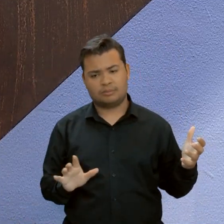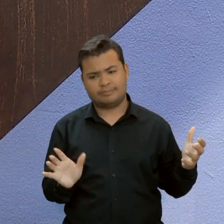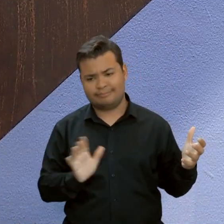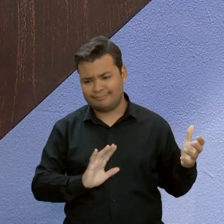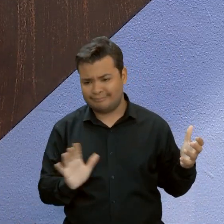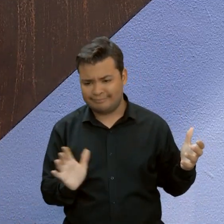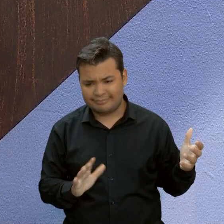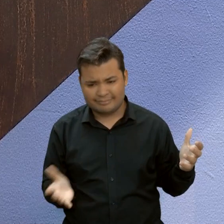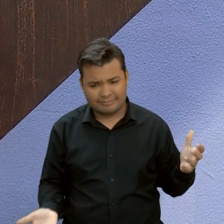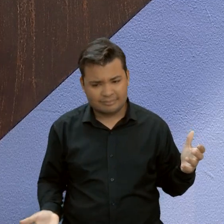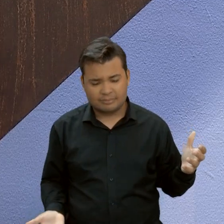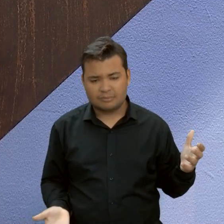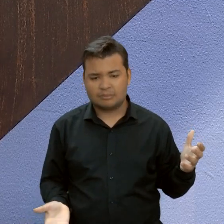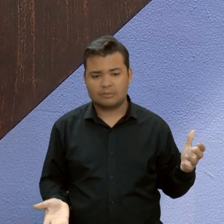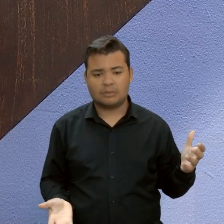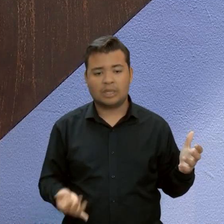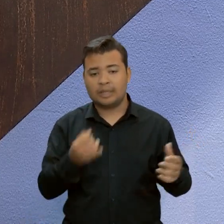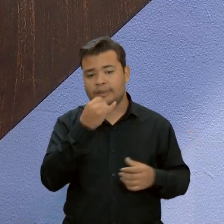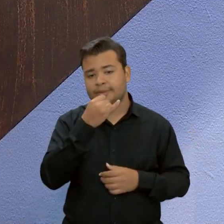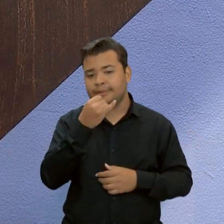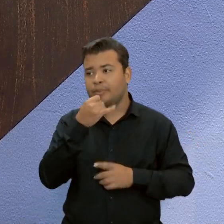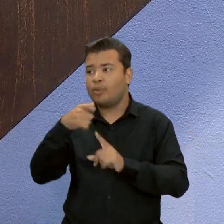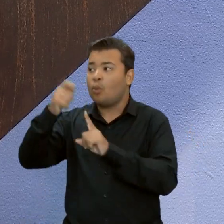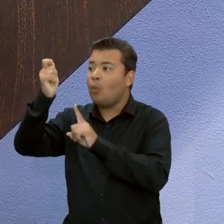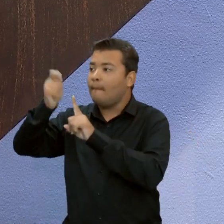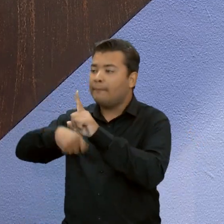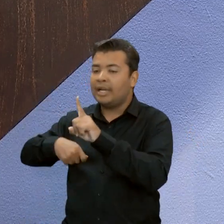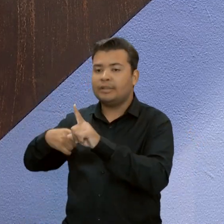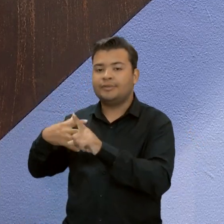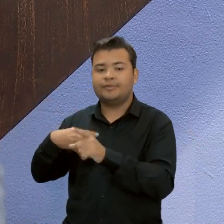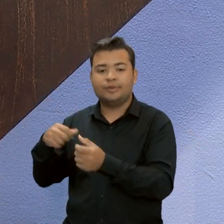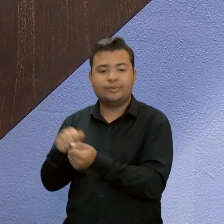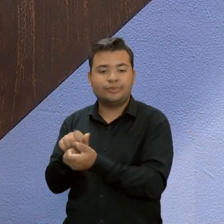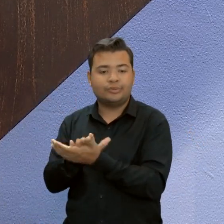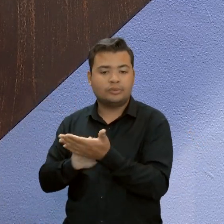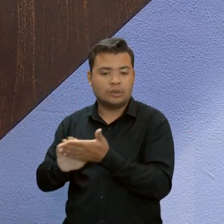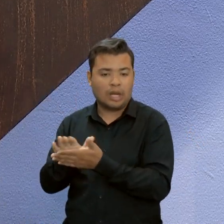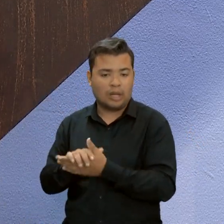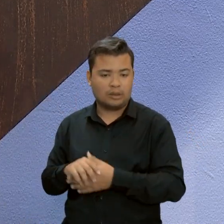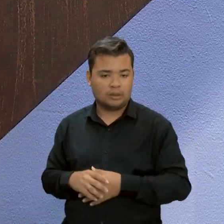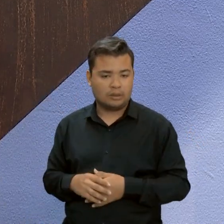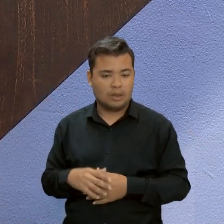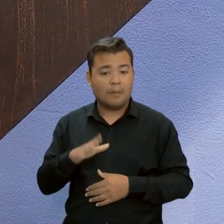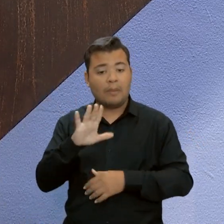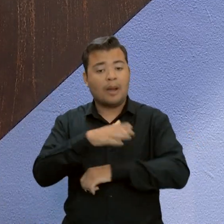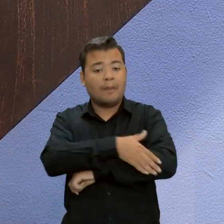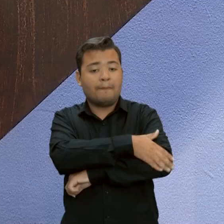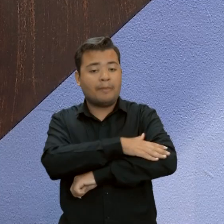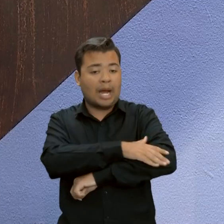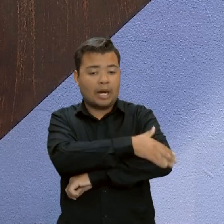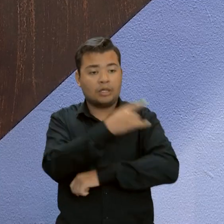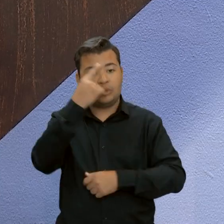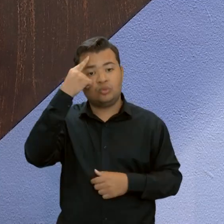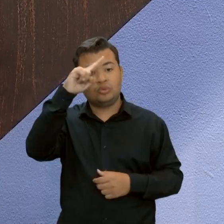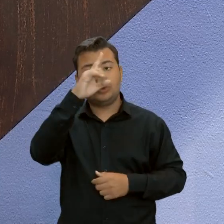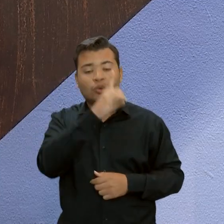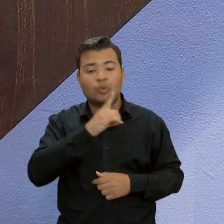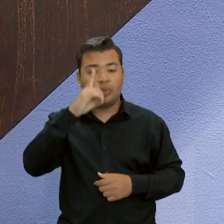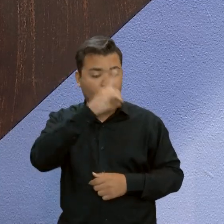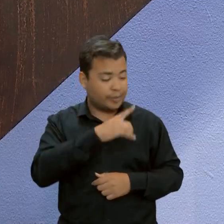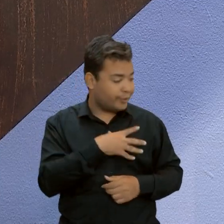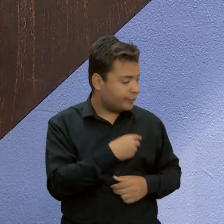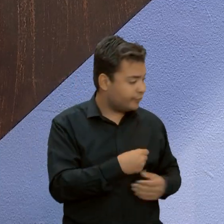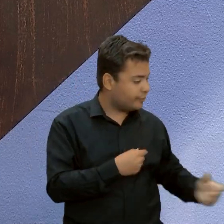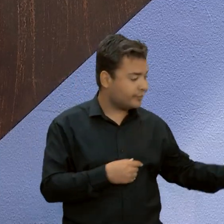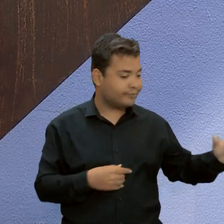ver o filho, sem ter um tempo de qualidade de filho, aí no domingo vai num parque, tira foto, aí você pensa, né? Porque aí tudo que a gente vê no Instagram só é coisa boa e, de fato,